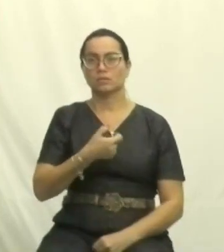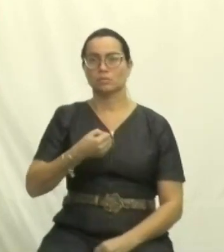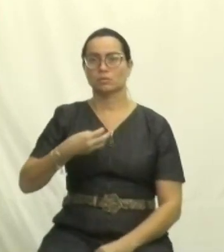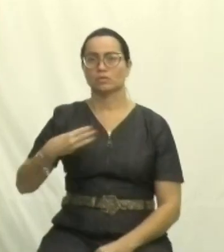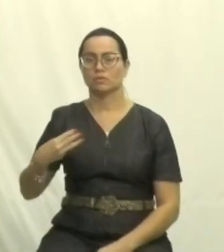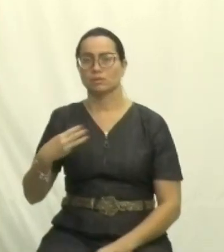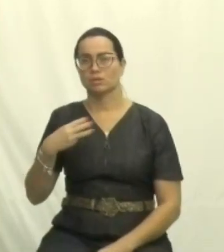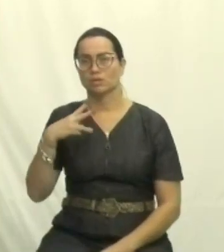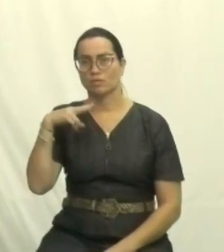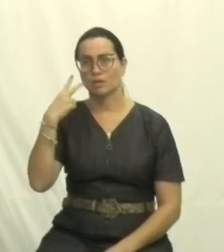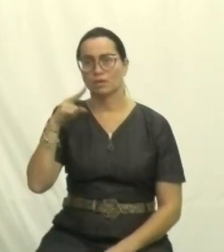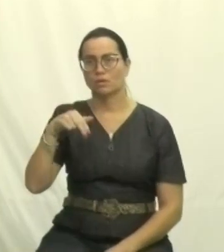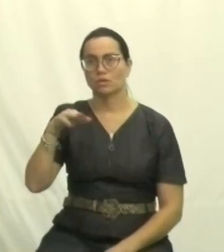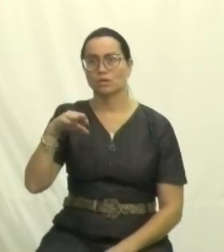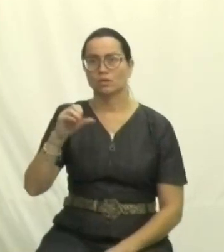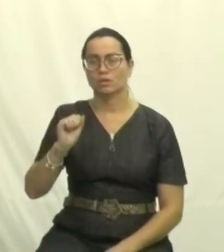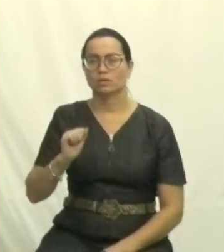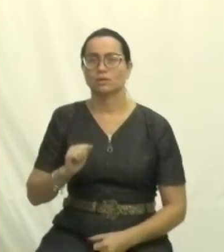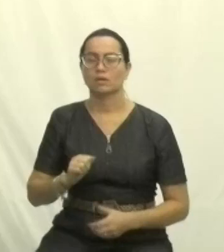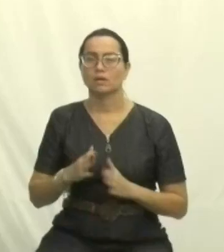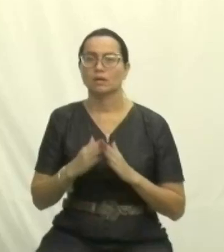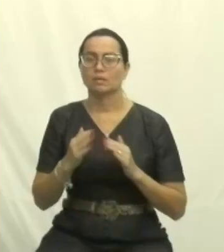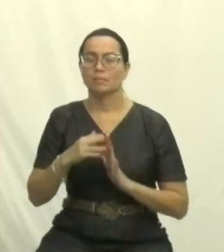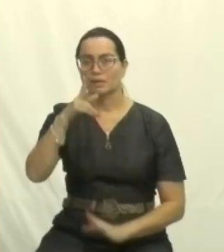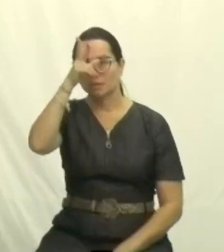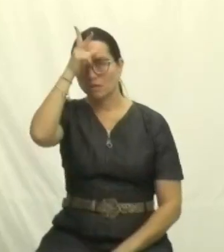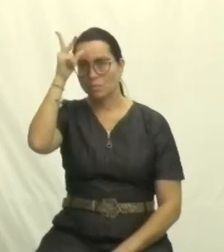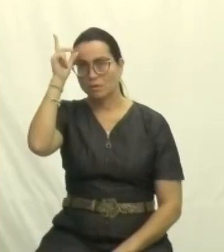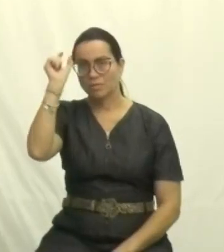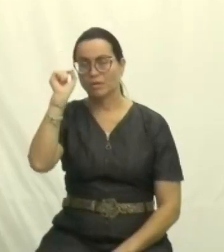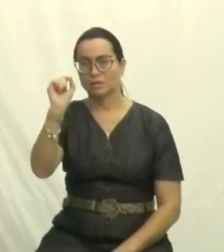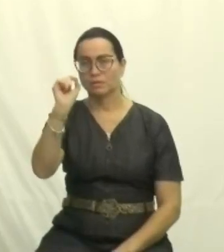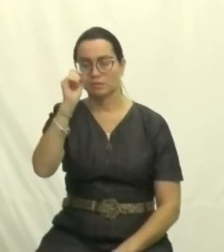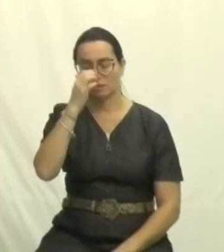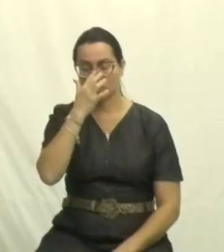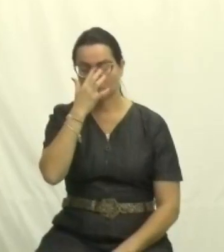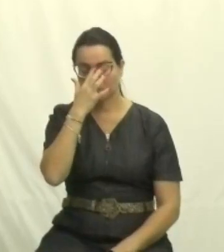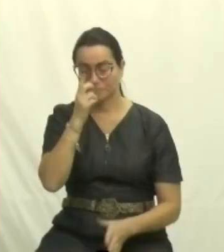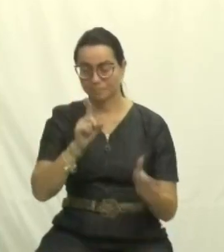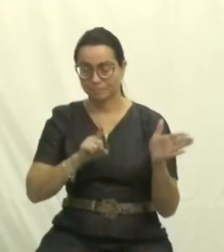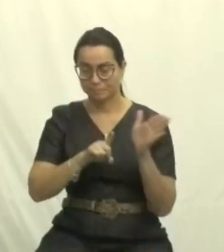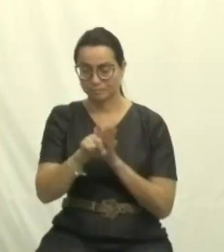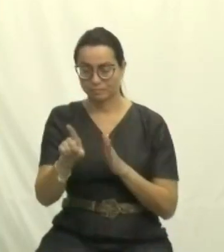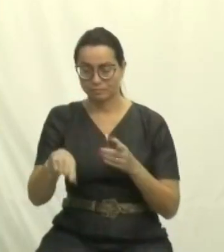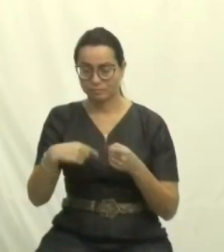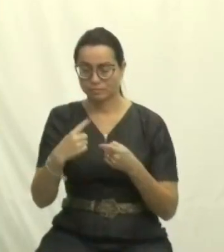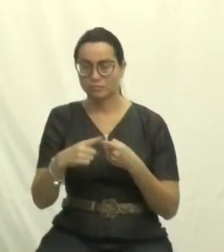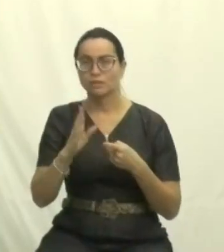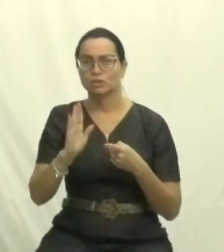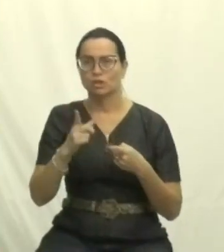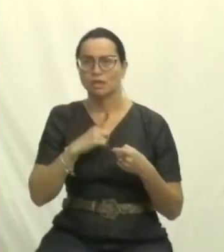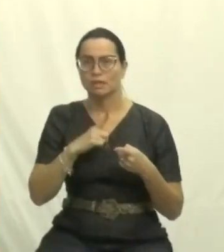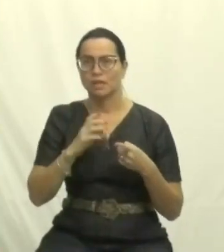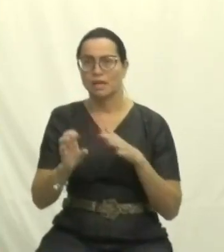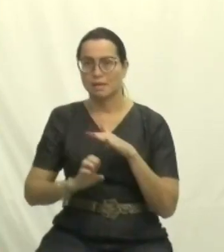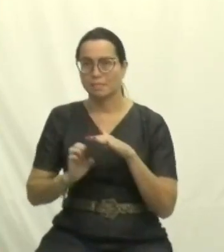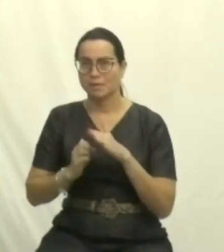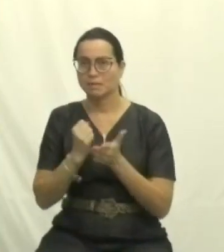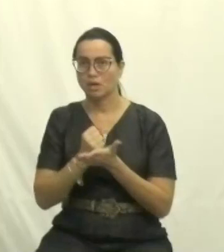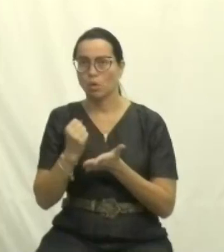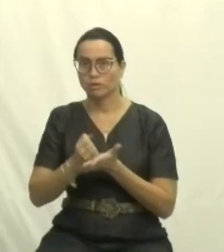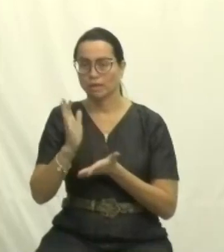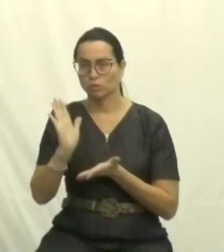88/2023, autor Nicola Martins. Envio de expediente ao chefe do Poder Executivo Municipal questionando. Já existe empresa contratada